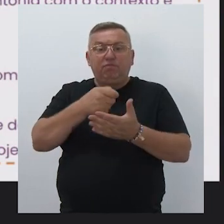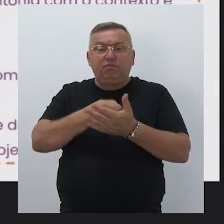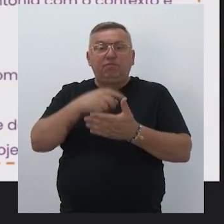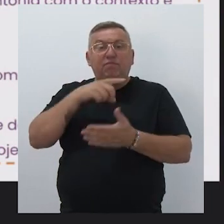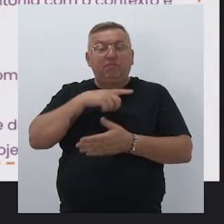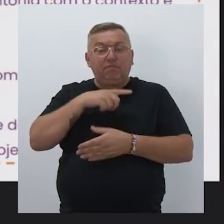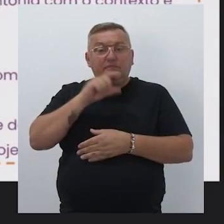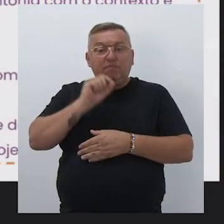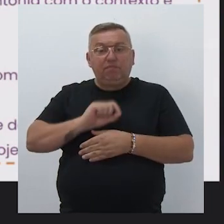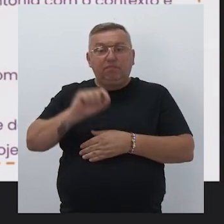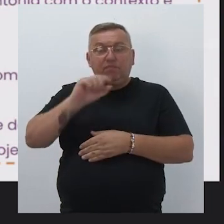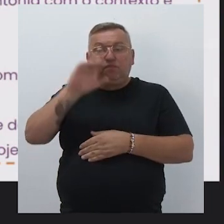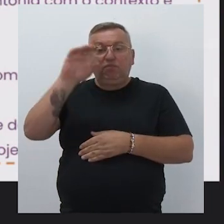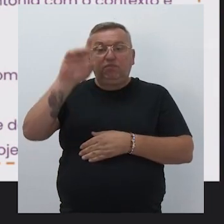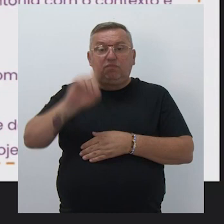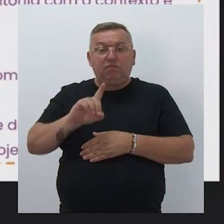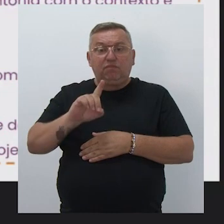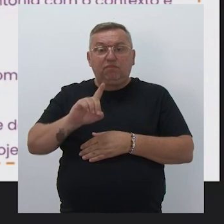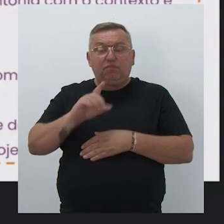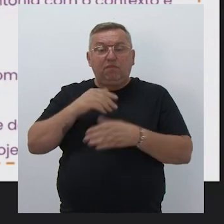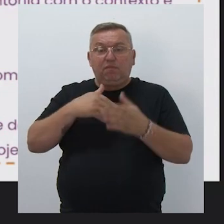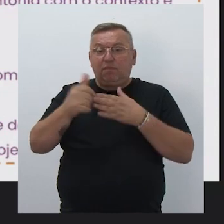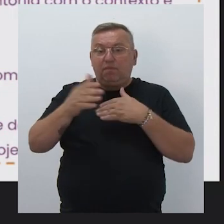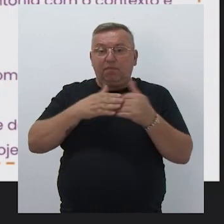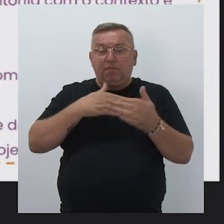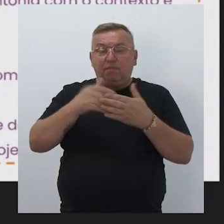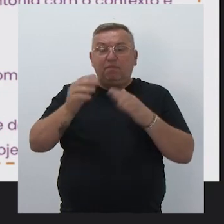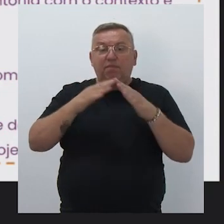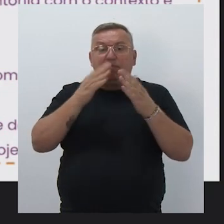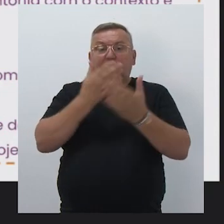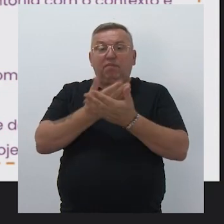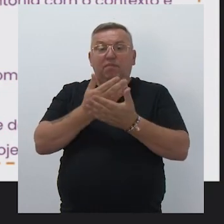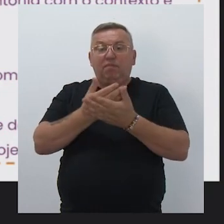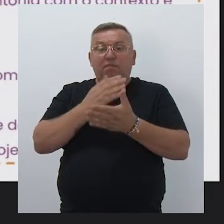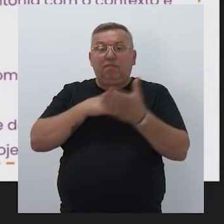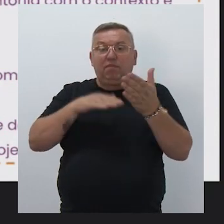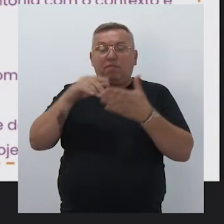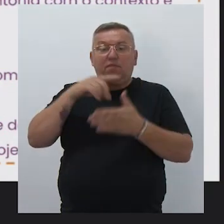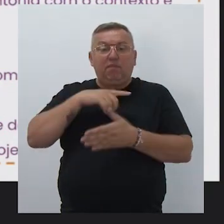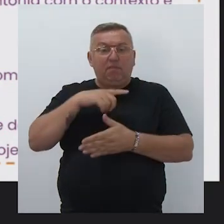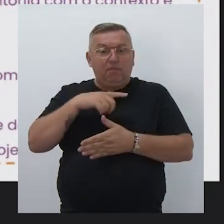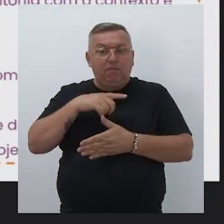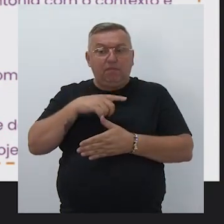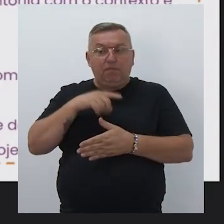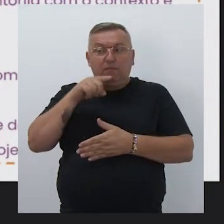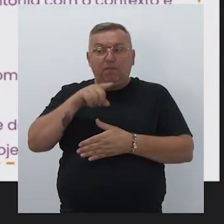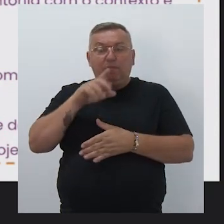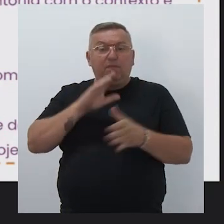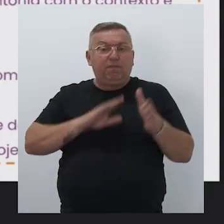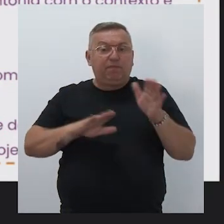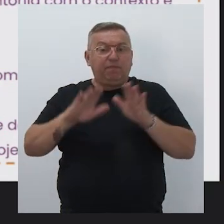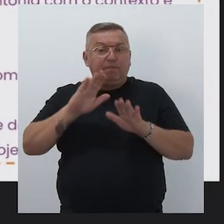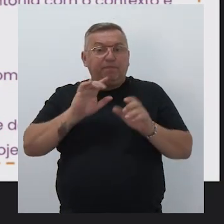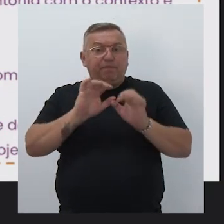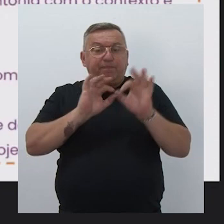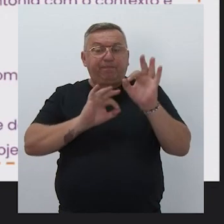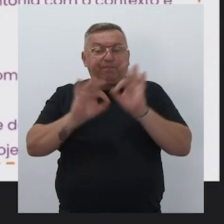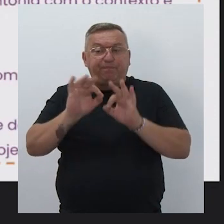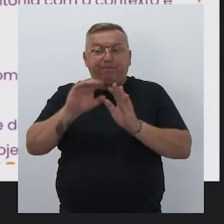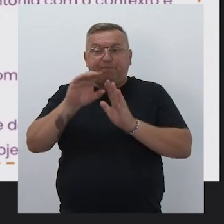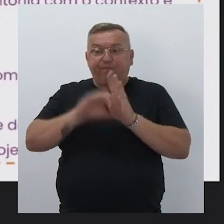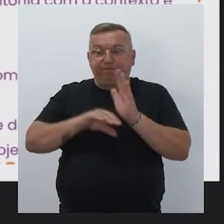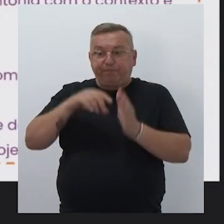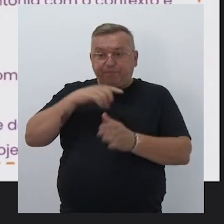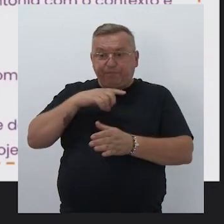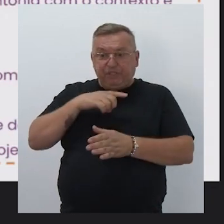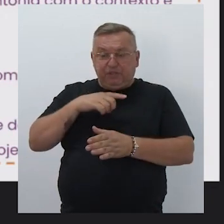tem um direito que, independentemente da escola, todo mundo tem que ter. Então, esse cuidado na elaboração do currículo eu tenho que